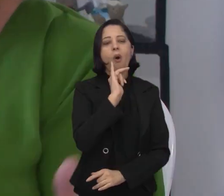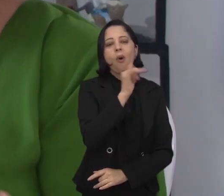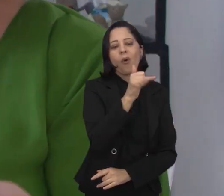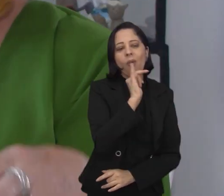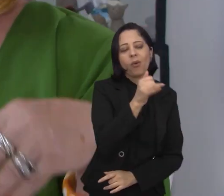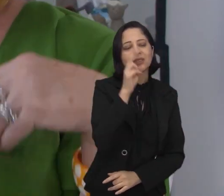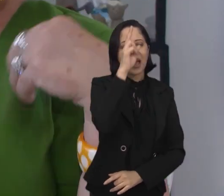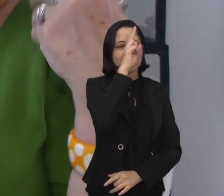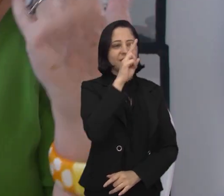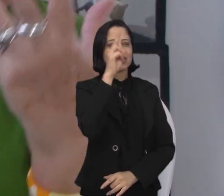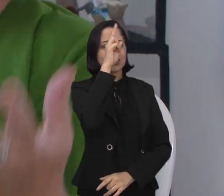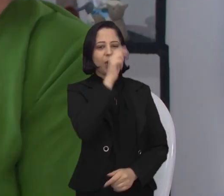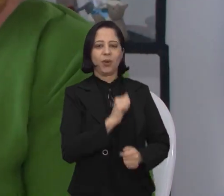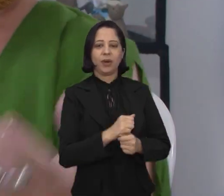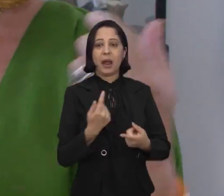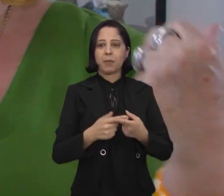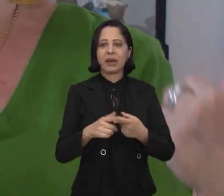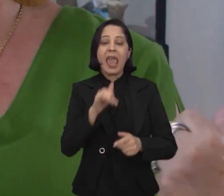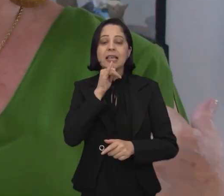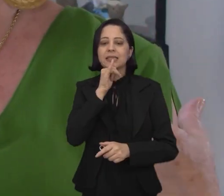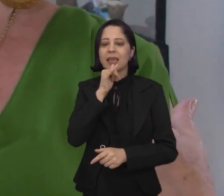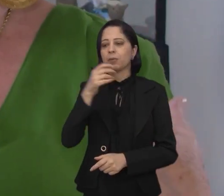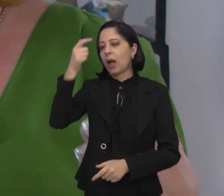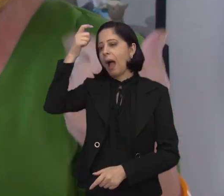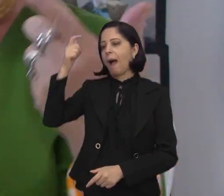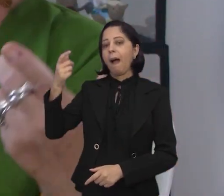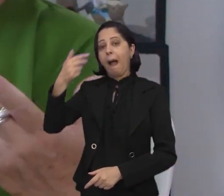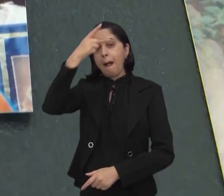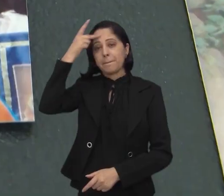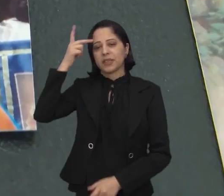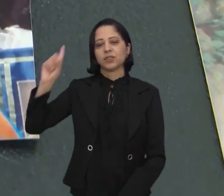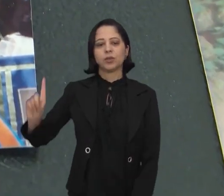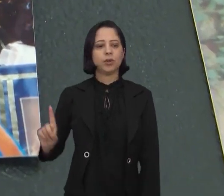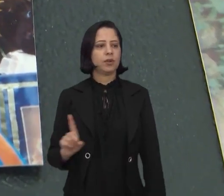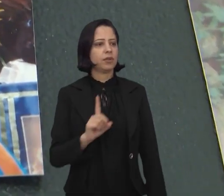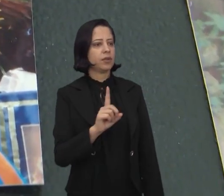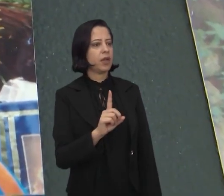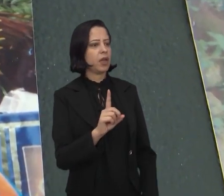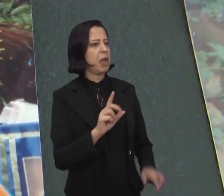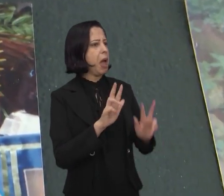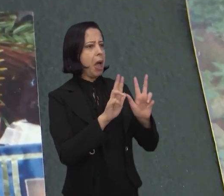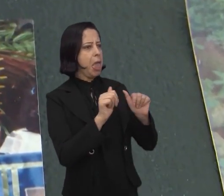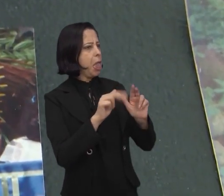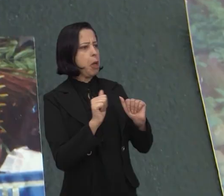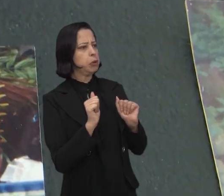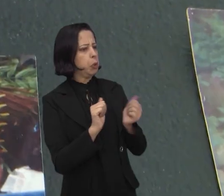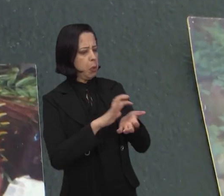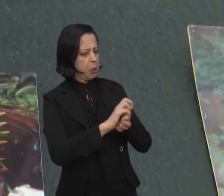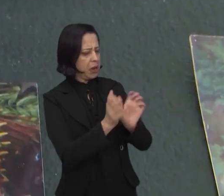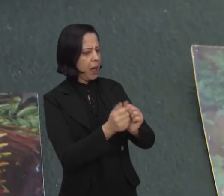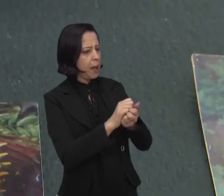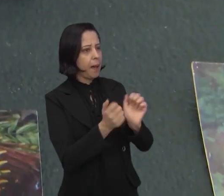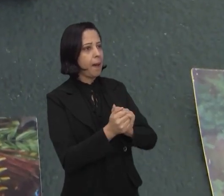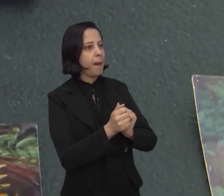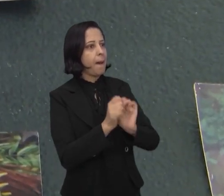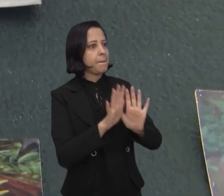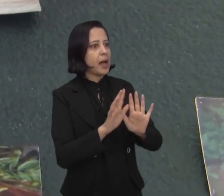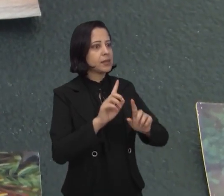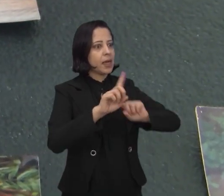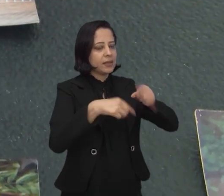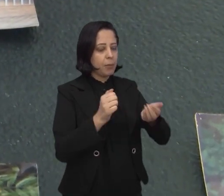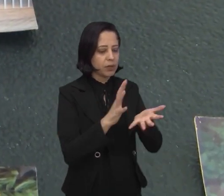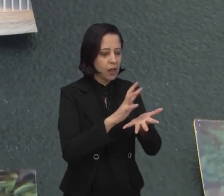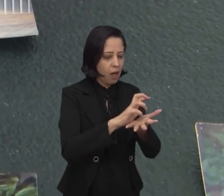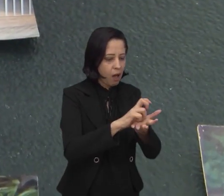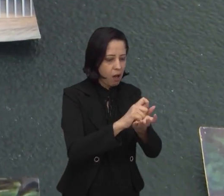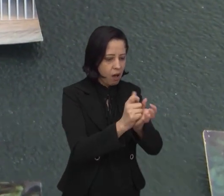Essas histórias, essas memórias que às vezes uma pessoa chega e ela nunca mexi numa argila. Mas quando